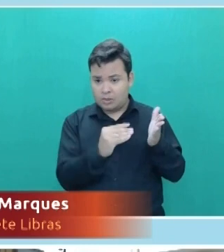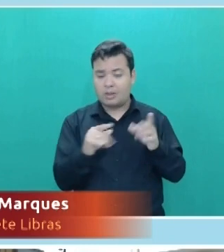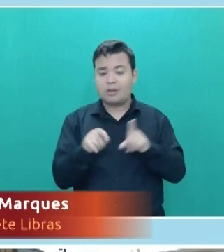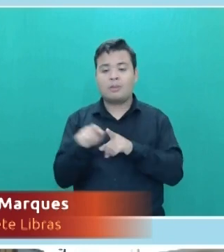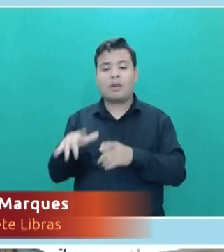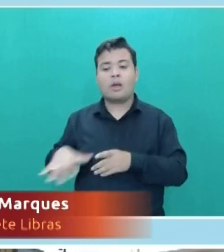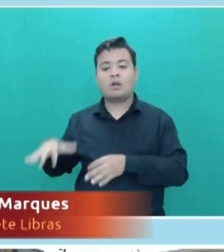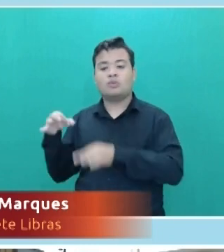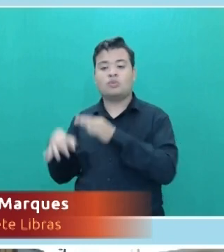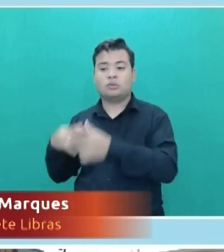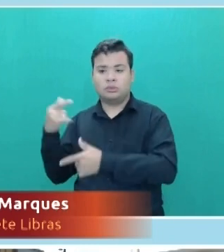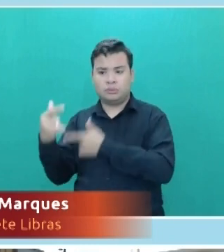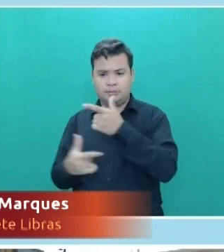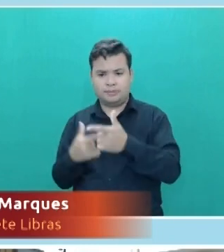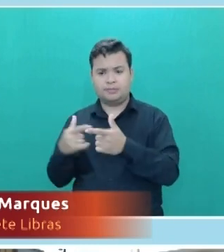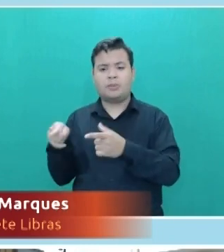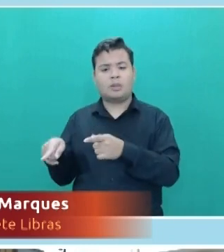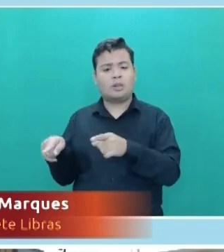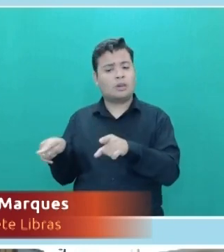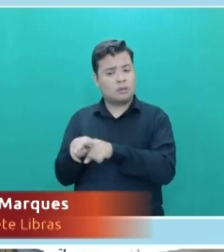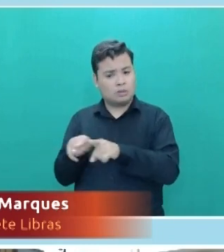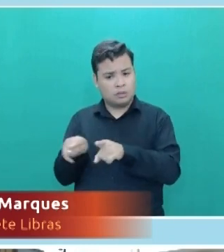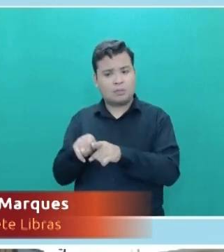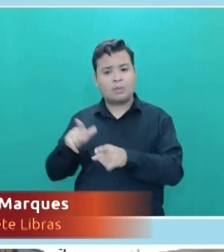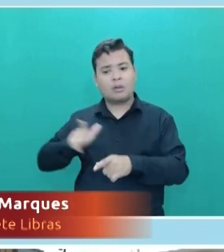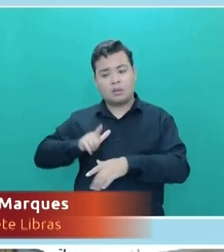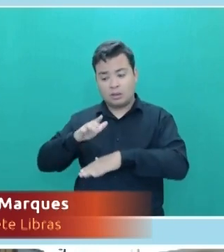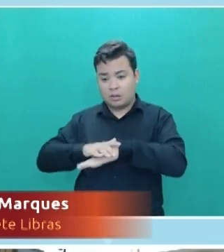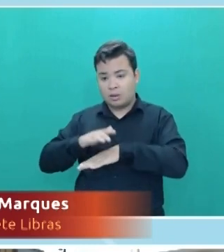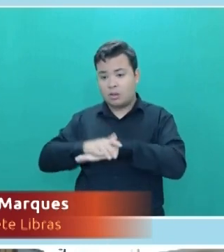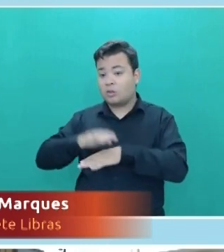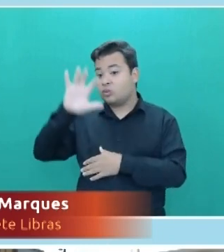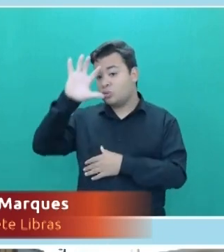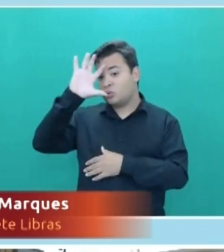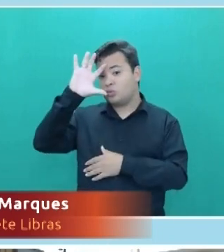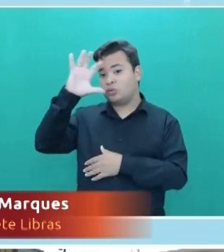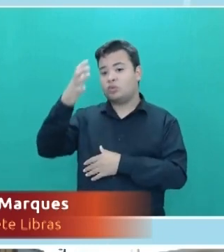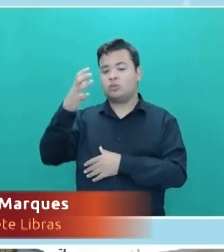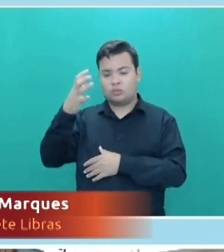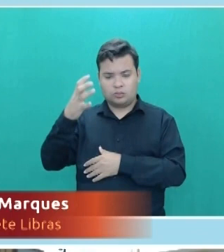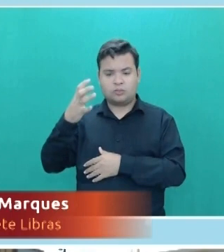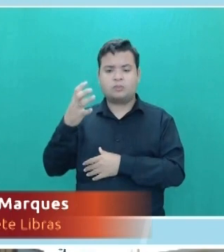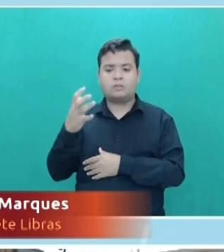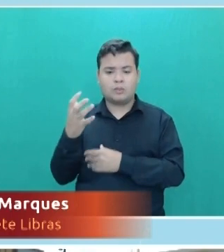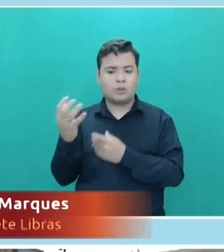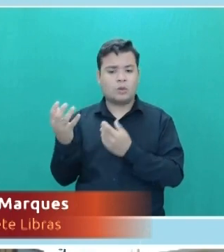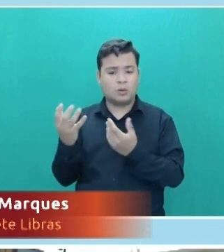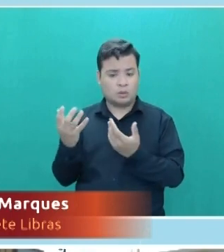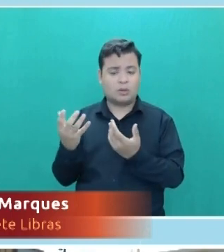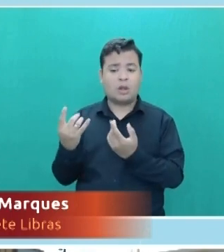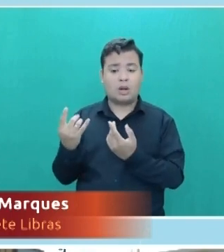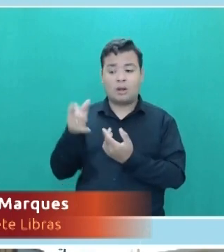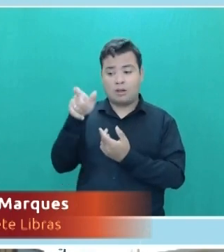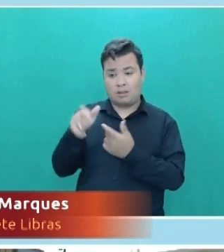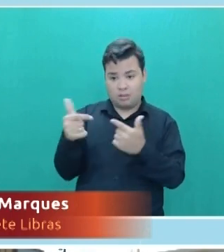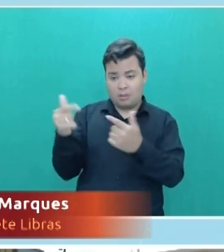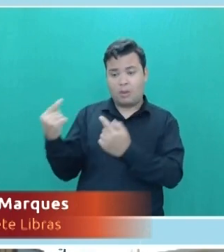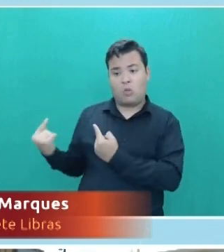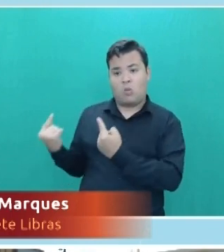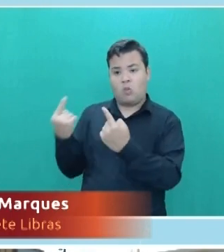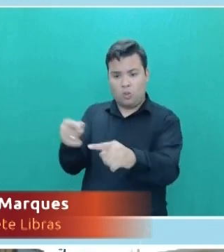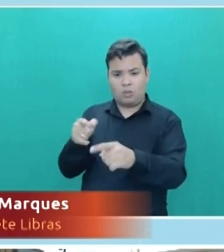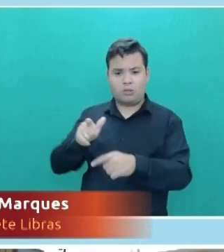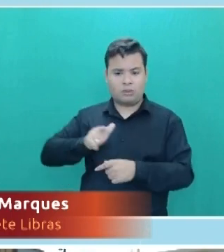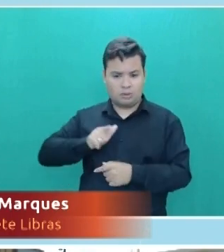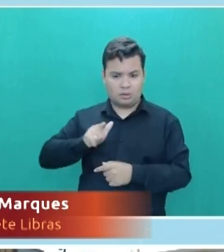vai lá, não é, e traz a solução, a resolução deste processo contra o trabalhador. Não é, que